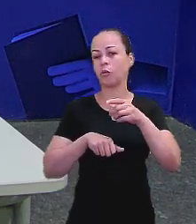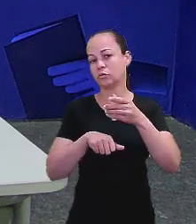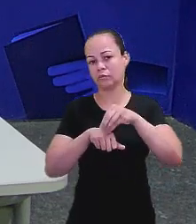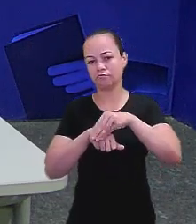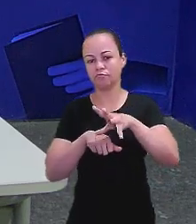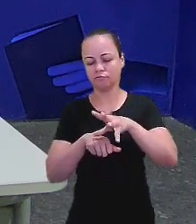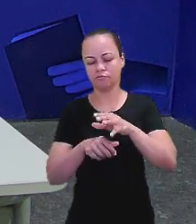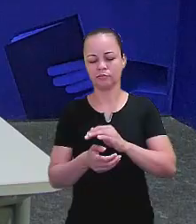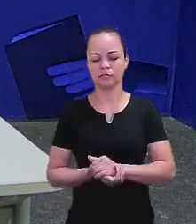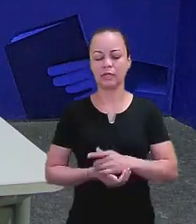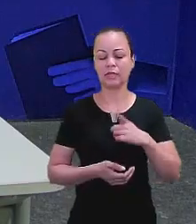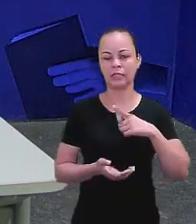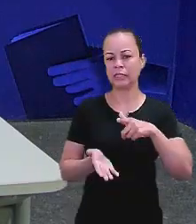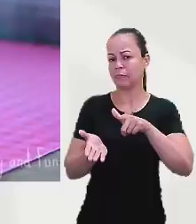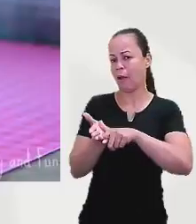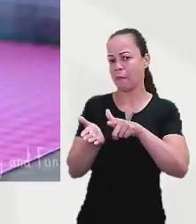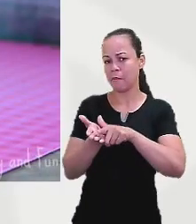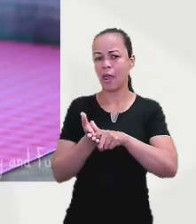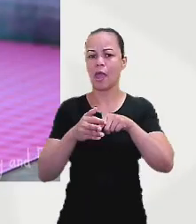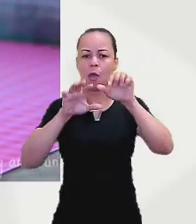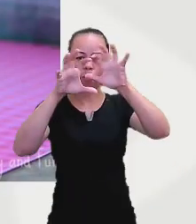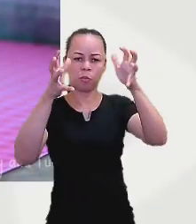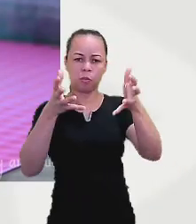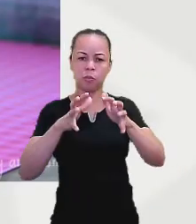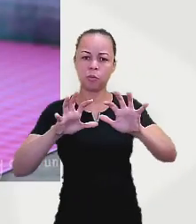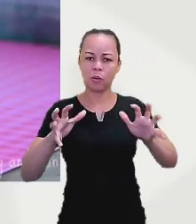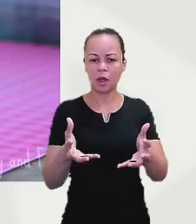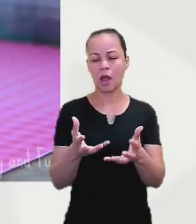de neve de papel, boneco de neve de bolinha.